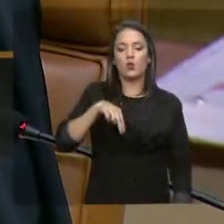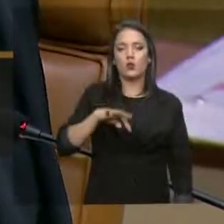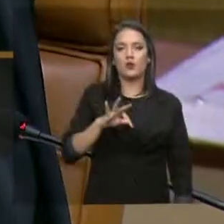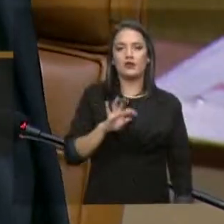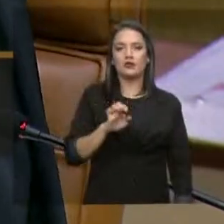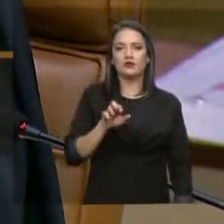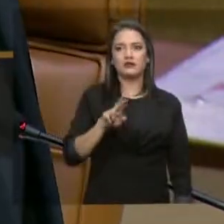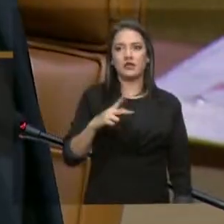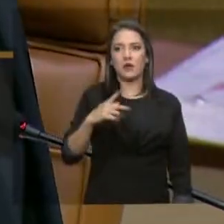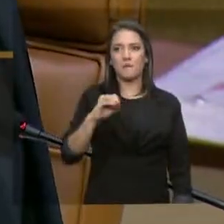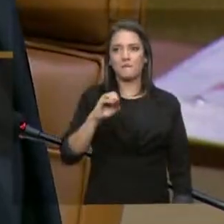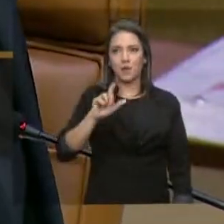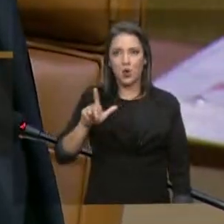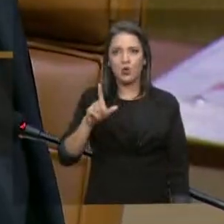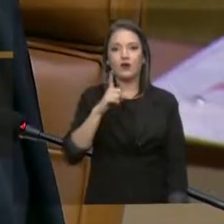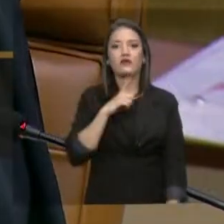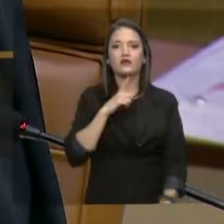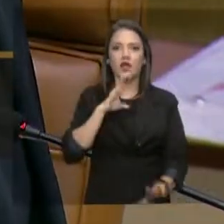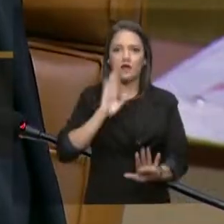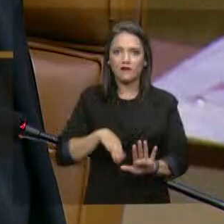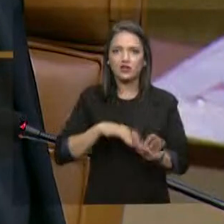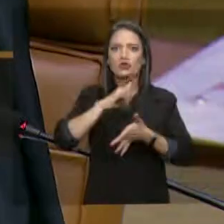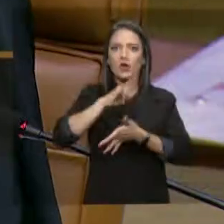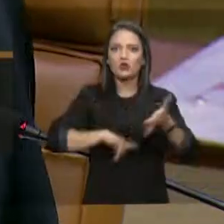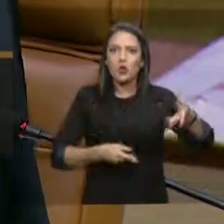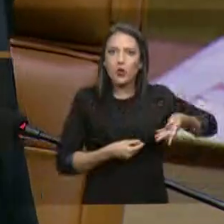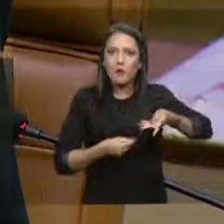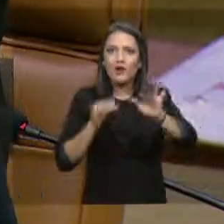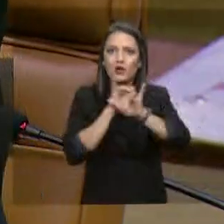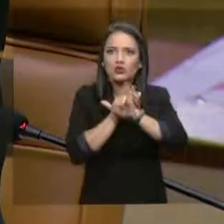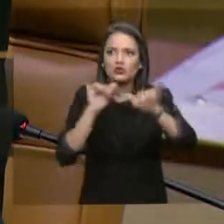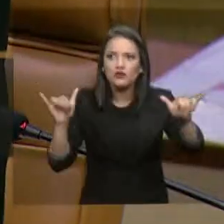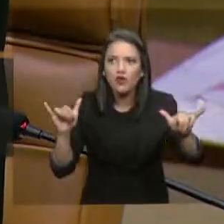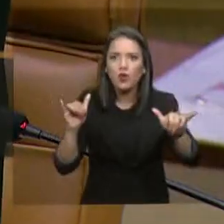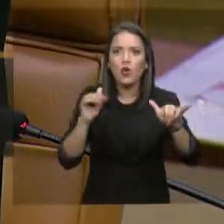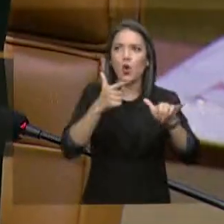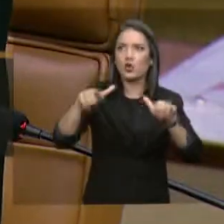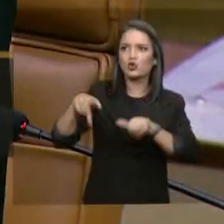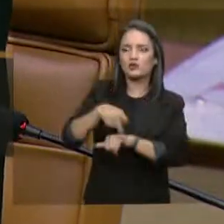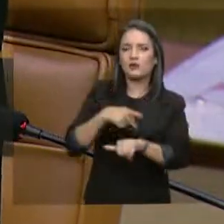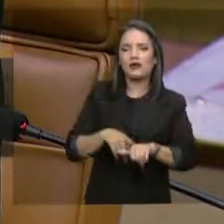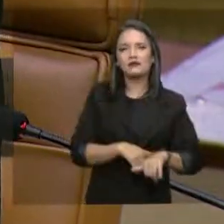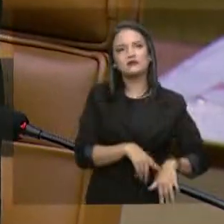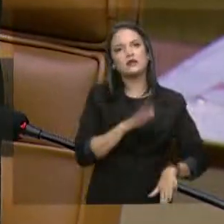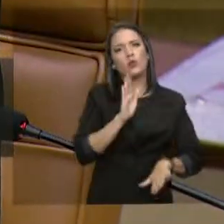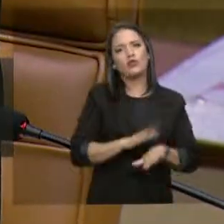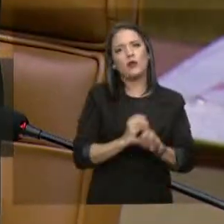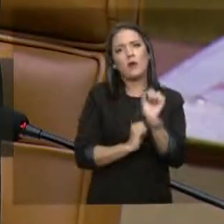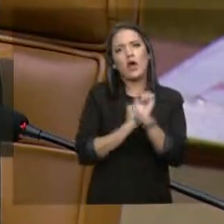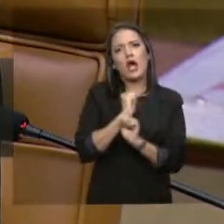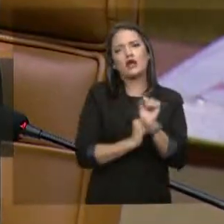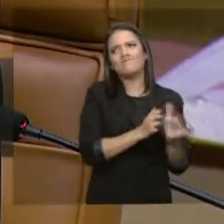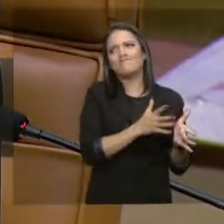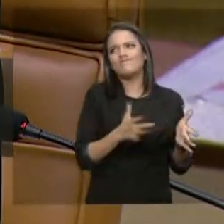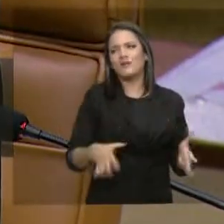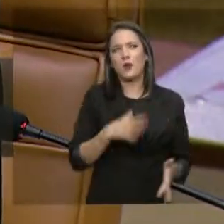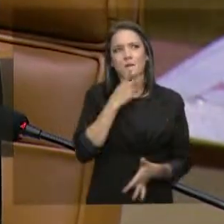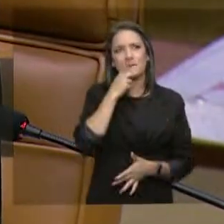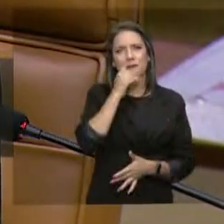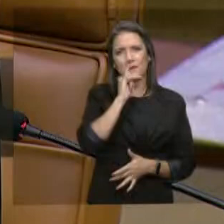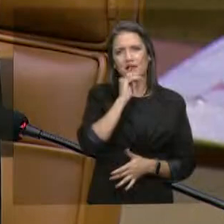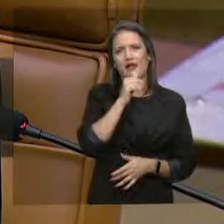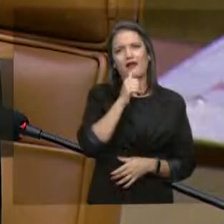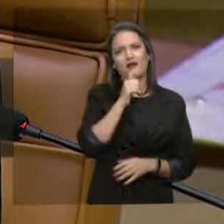internacional e, após anos e anos, o pai da vítima, não